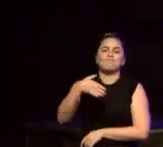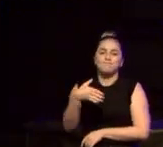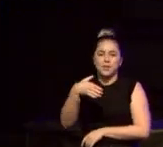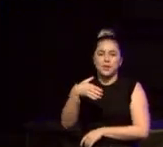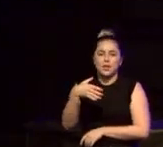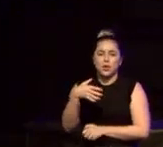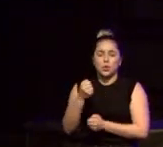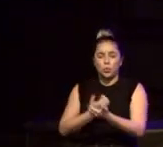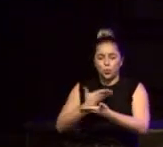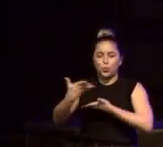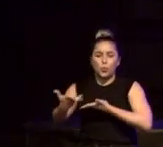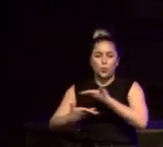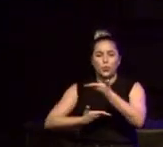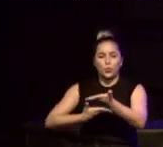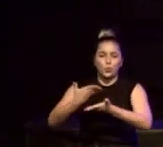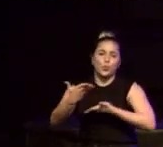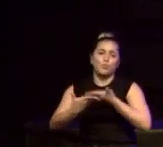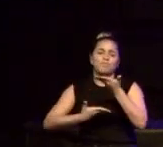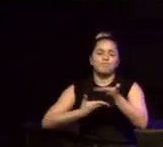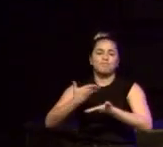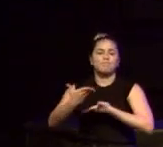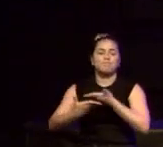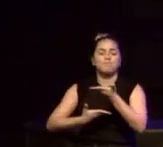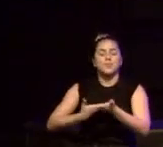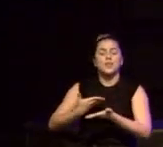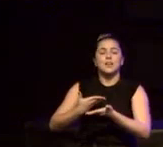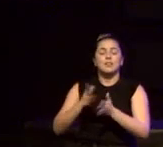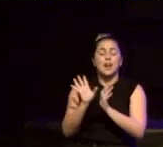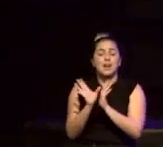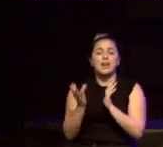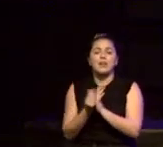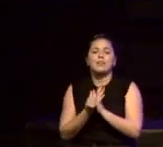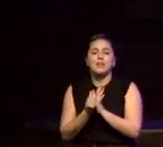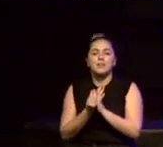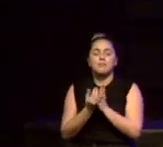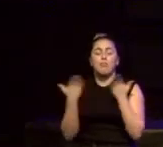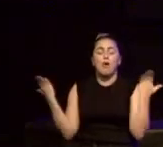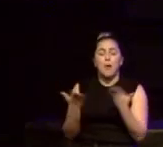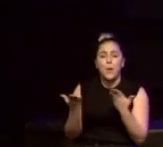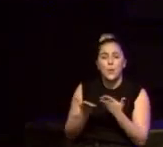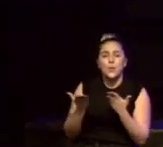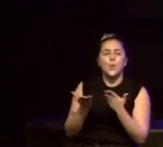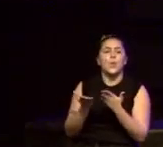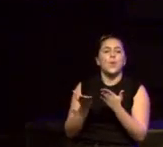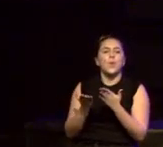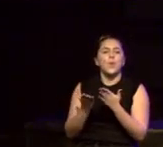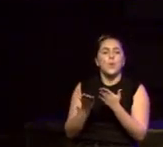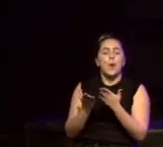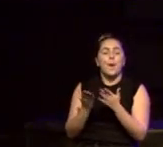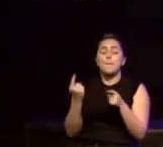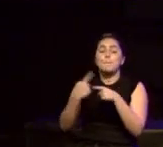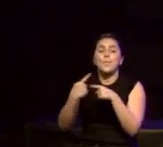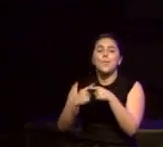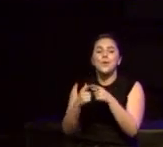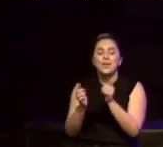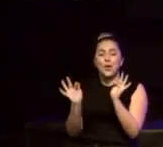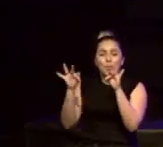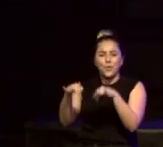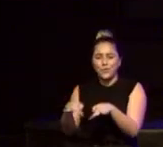mutuamente. Por que a igreja existe? Para encorajamento mútuo, sobretudo agora que o dia está